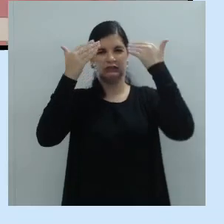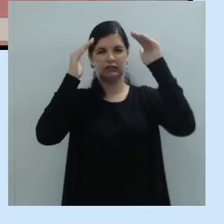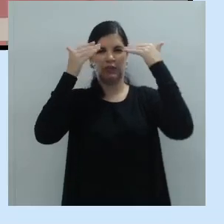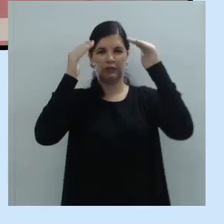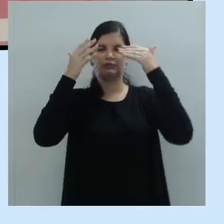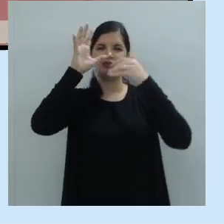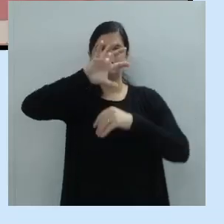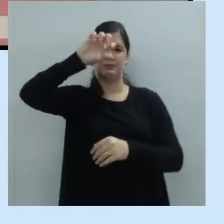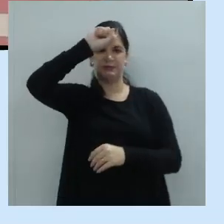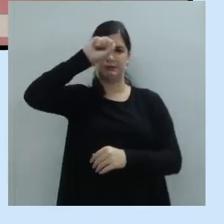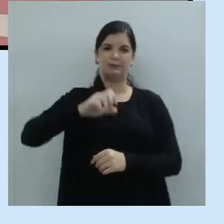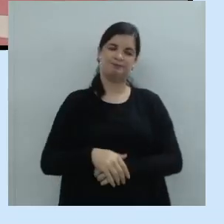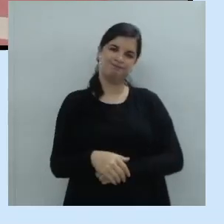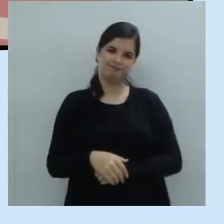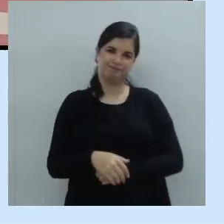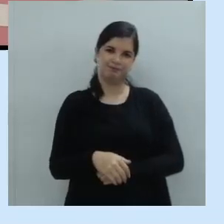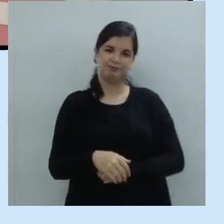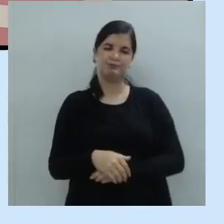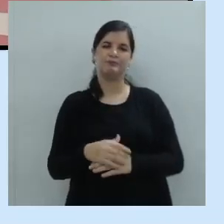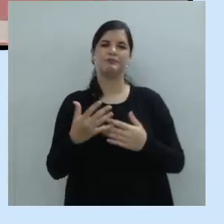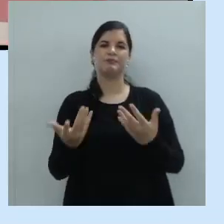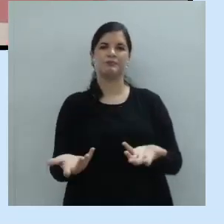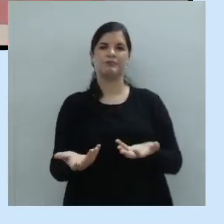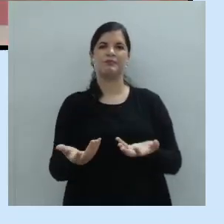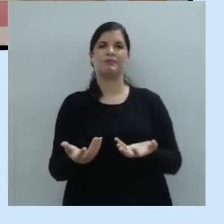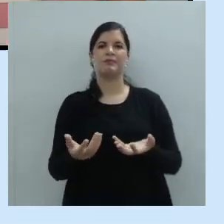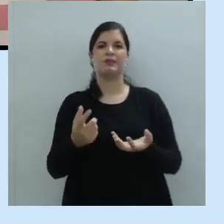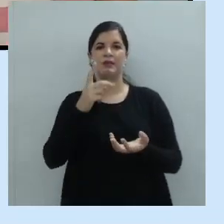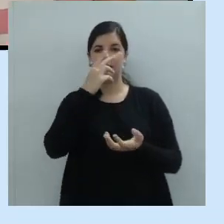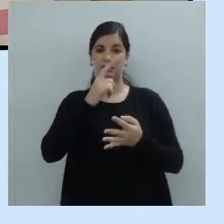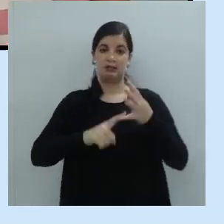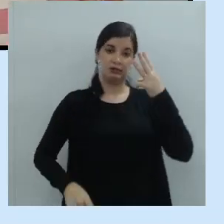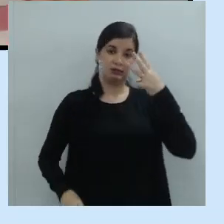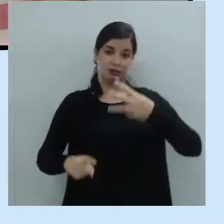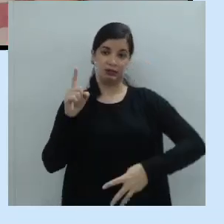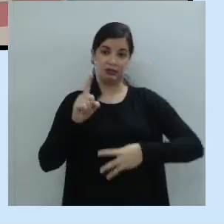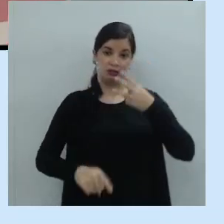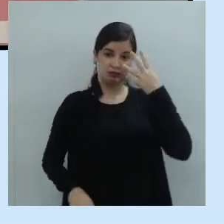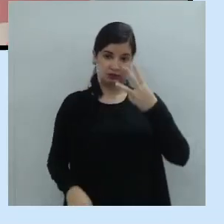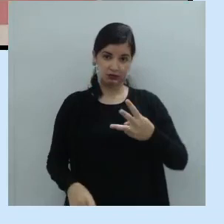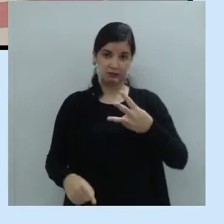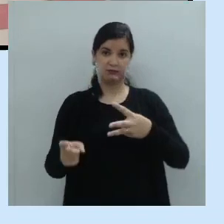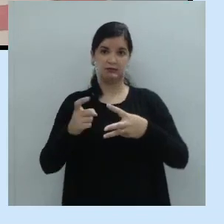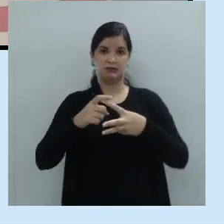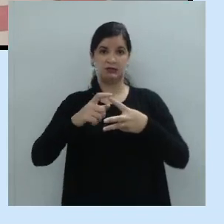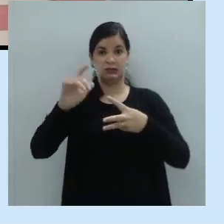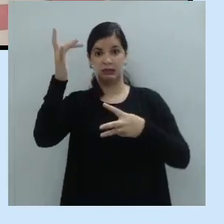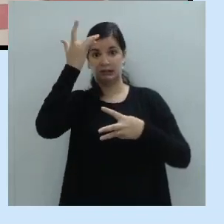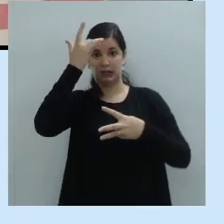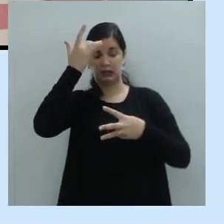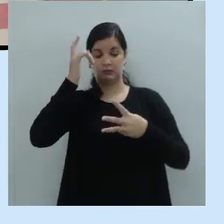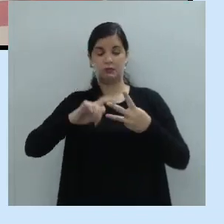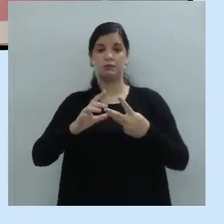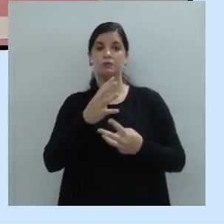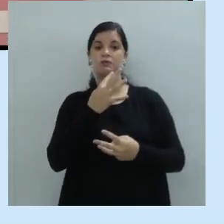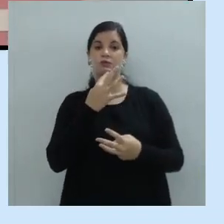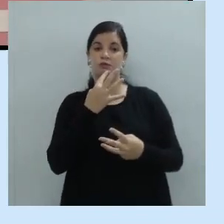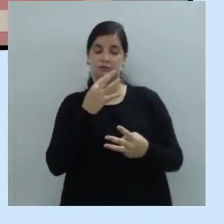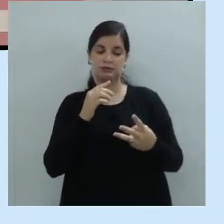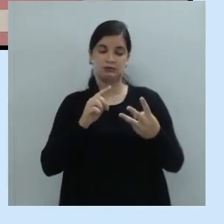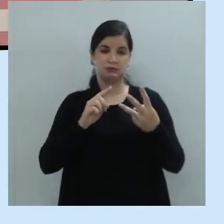e espiritual. Olhem só esse tripé, essas três palavras. De novo, o intelectual, o conhecimento,